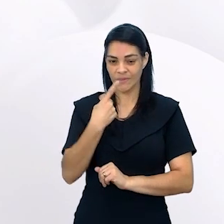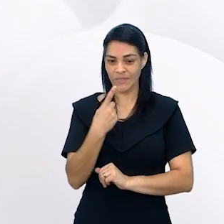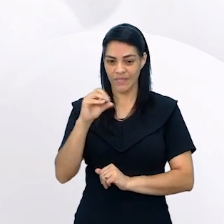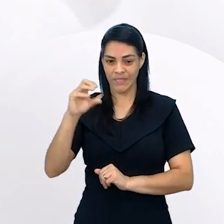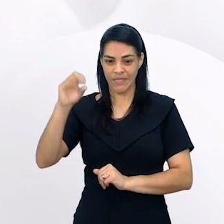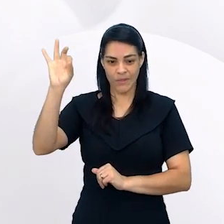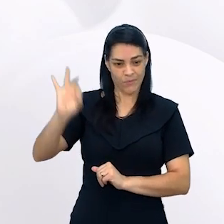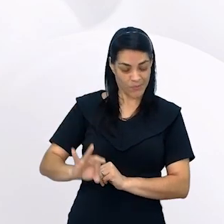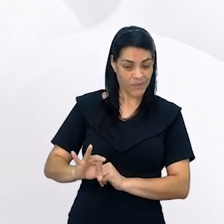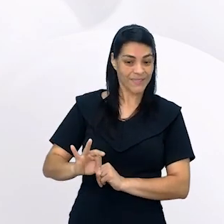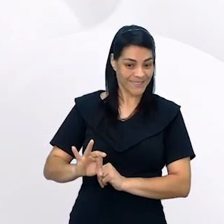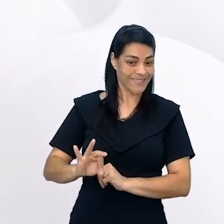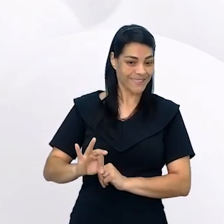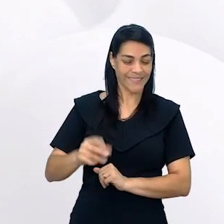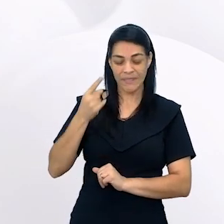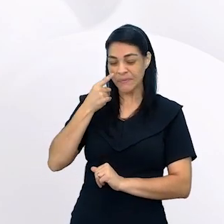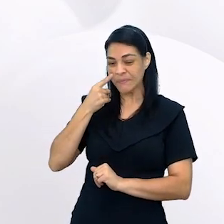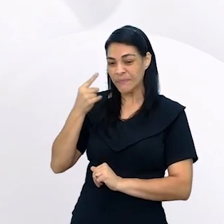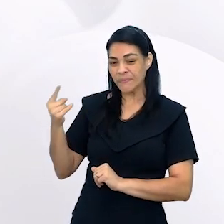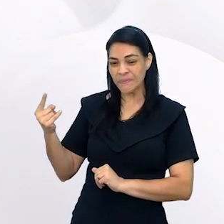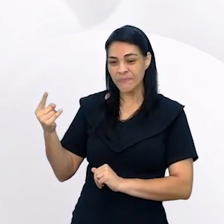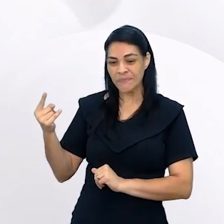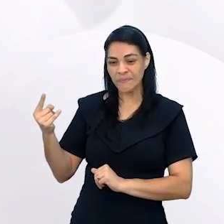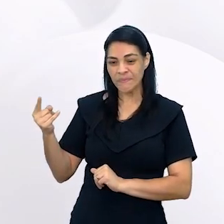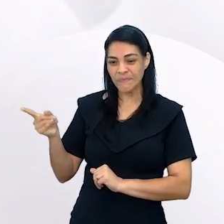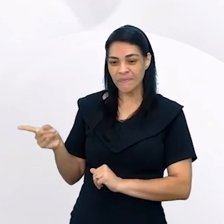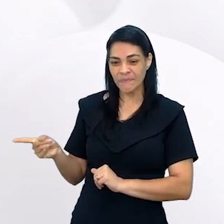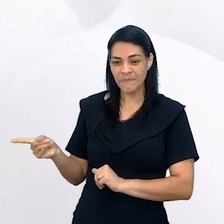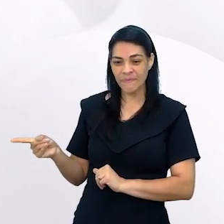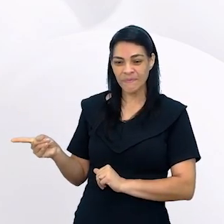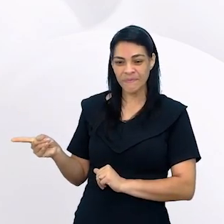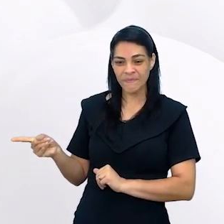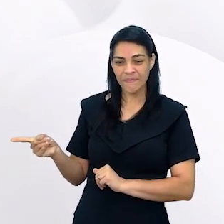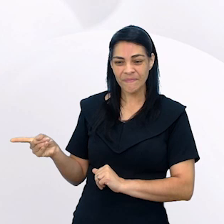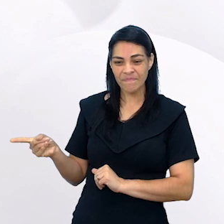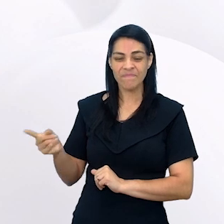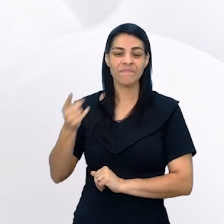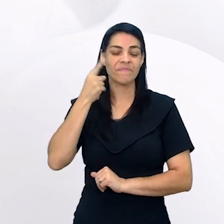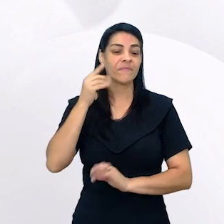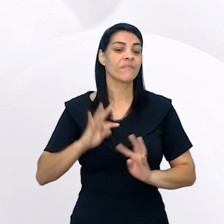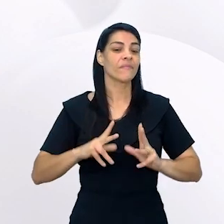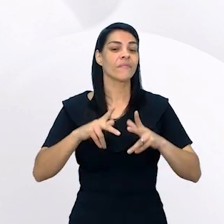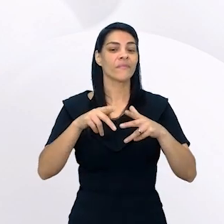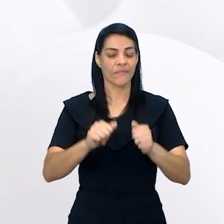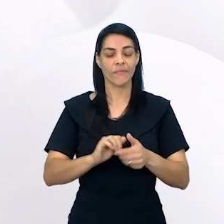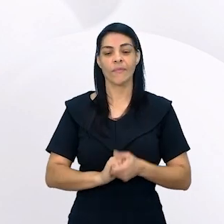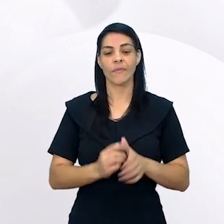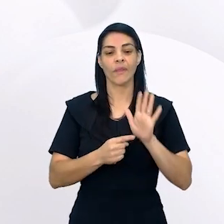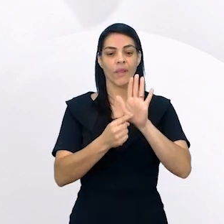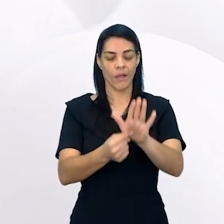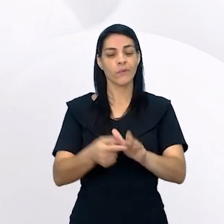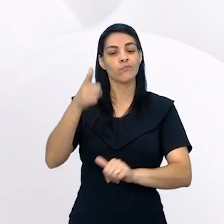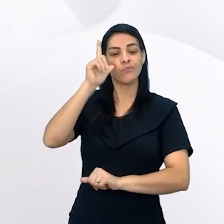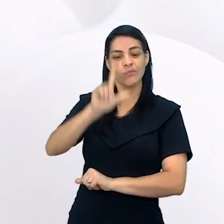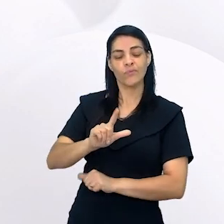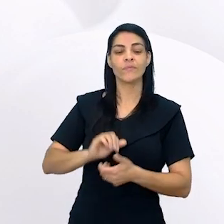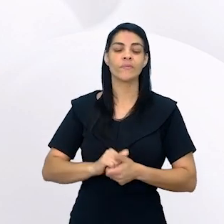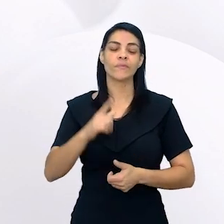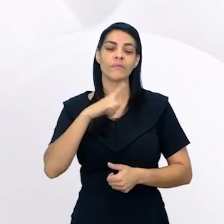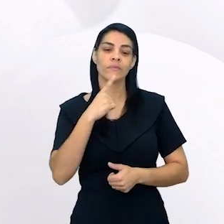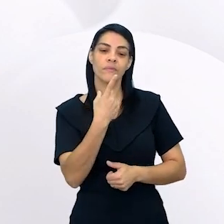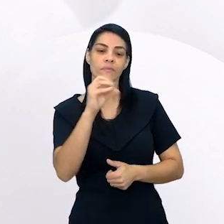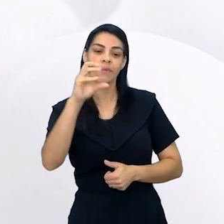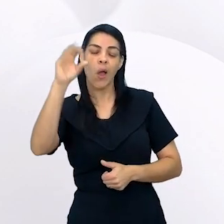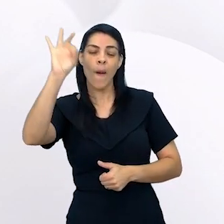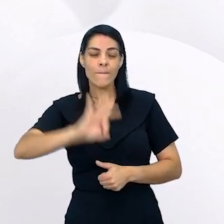de acerto Então pensa que tudo que foi dado foi atingir atingiram né Então teve aí